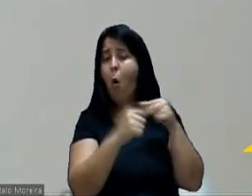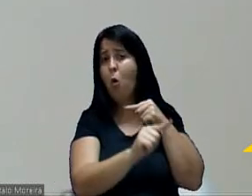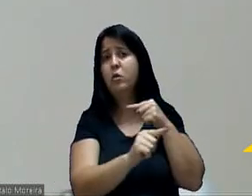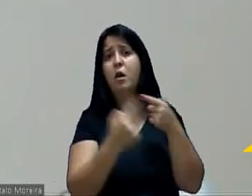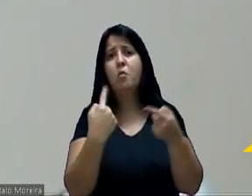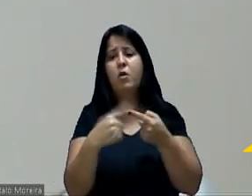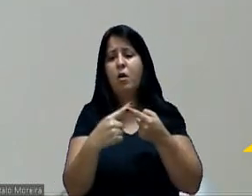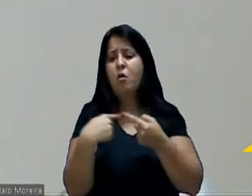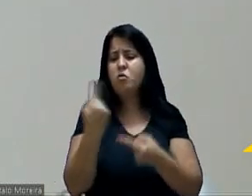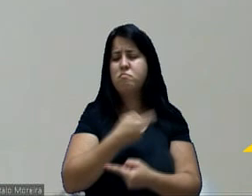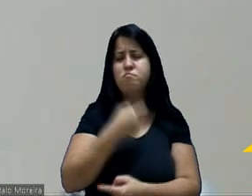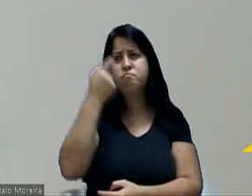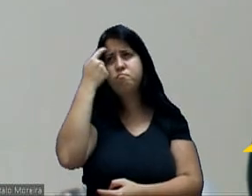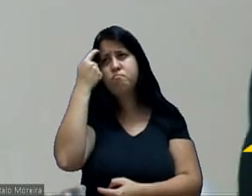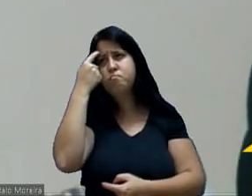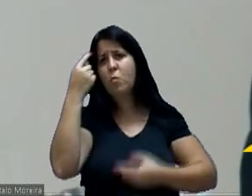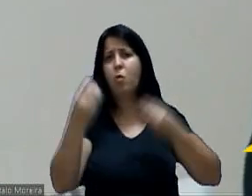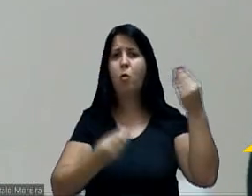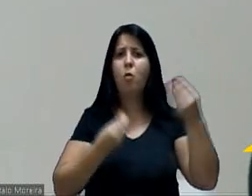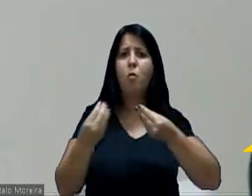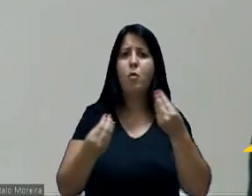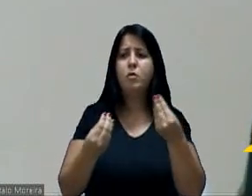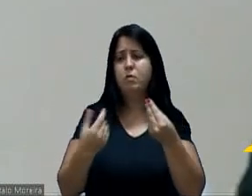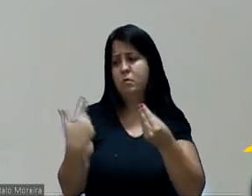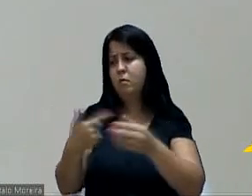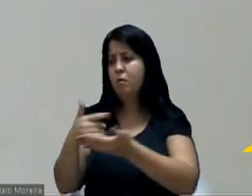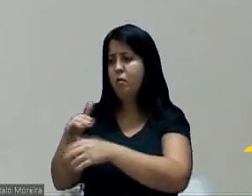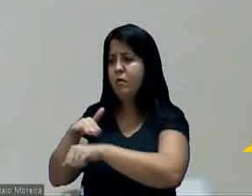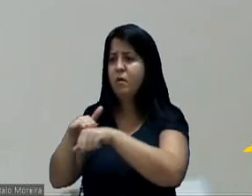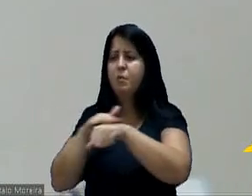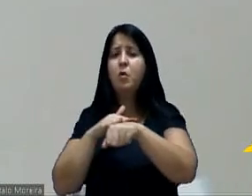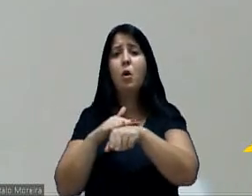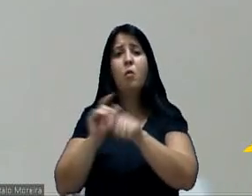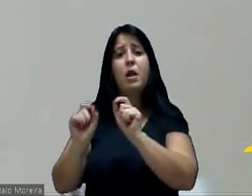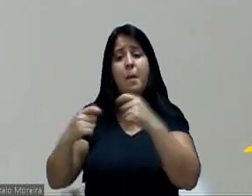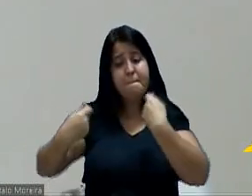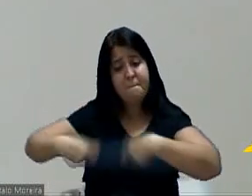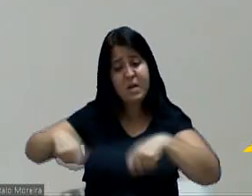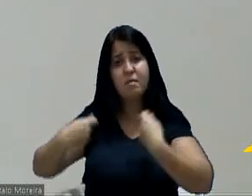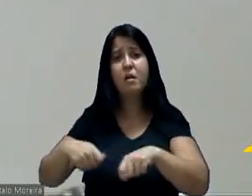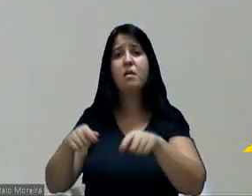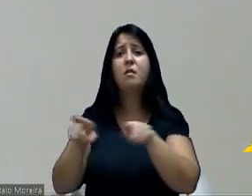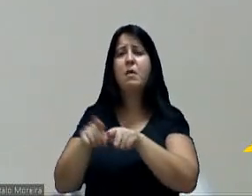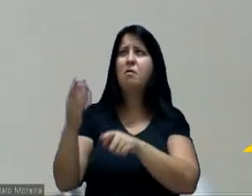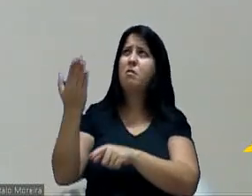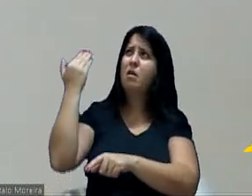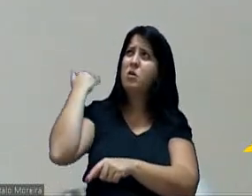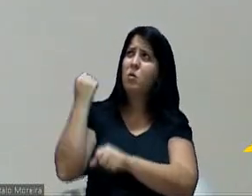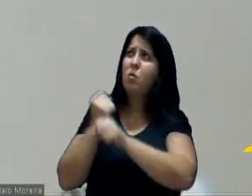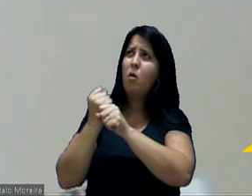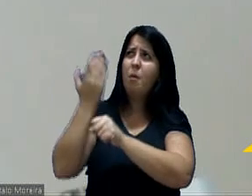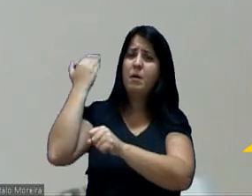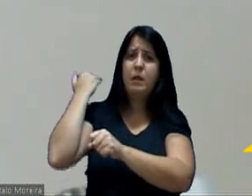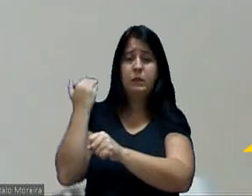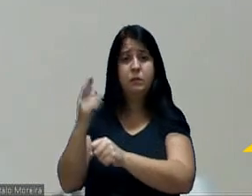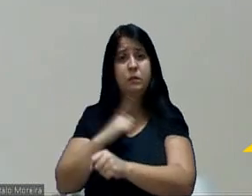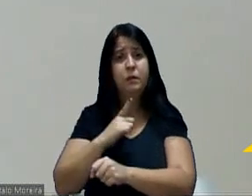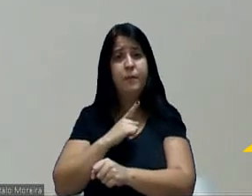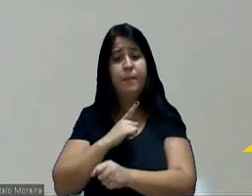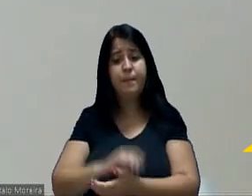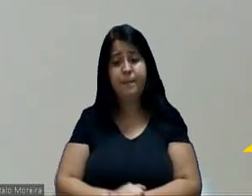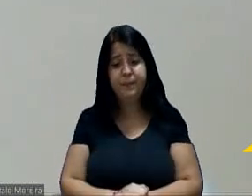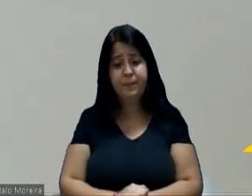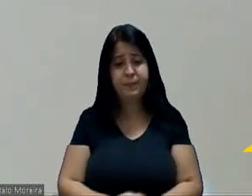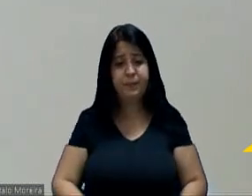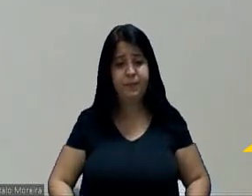uma análise muito complexa com o professor Geraldo Almeida, que era necessário para a cidade social, e defendo desde 2018. Inclusive, pode me manifestar suas minhas